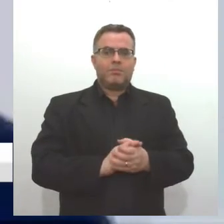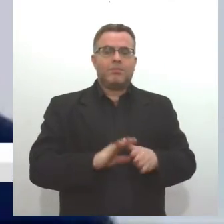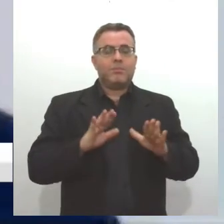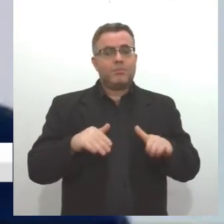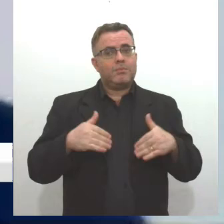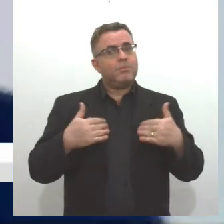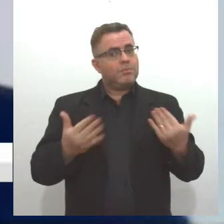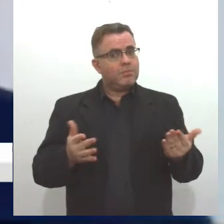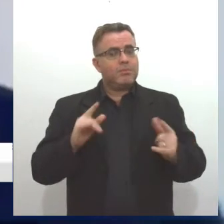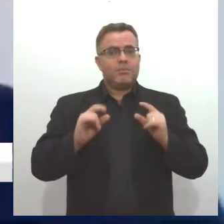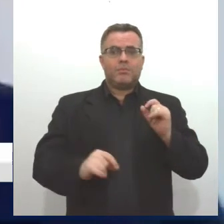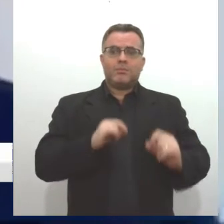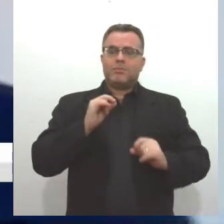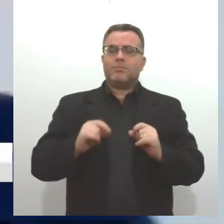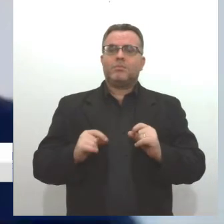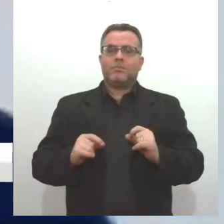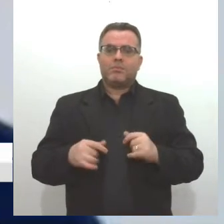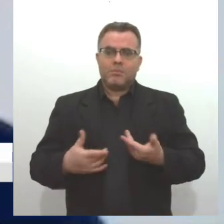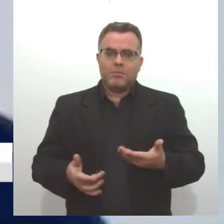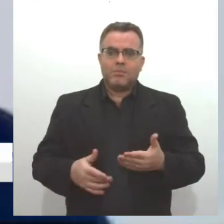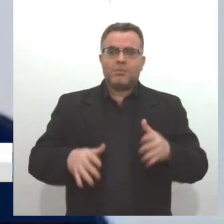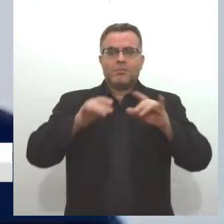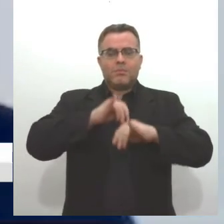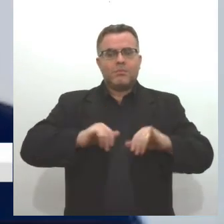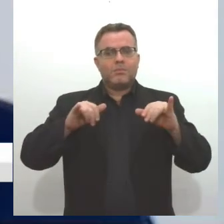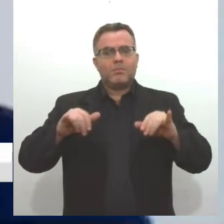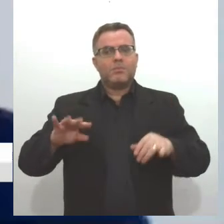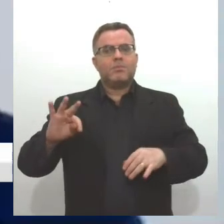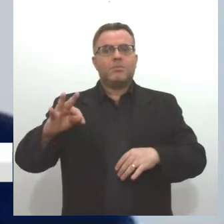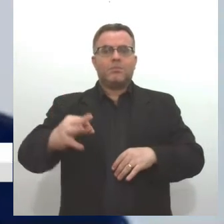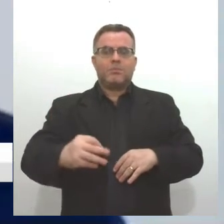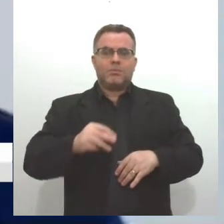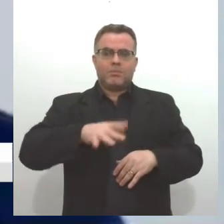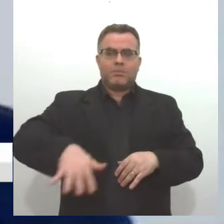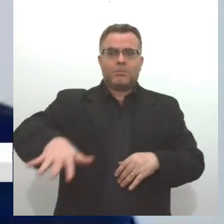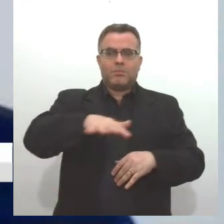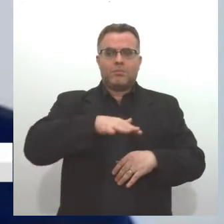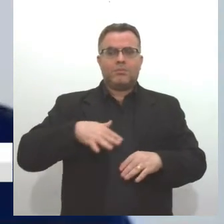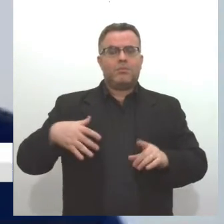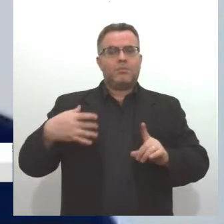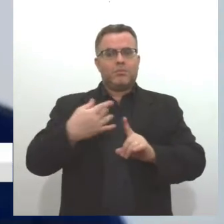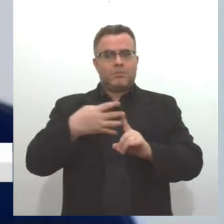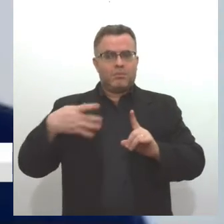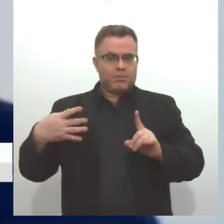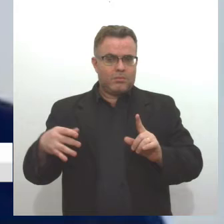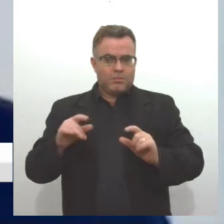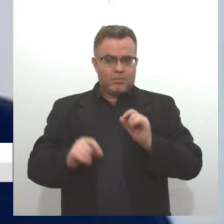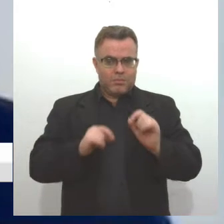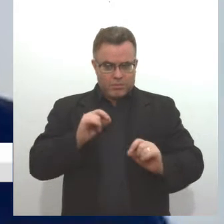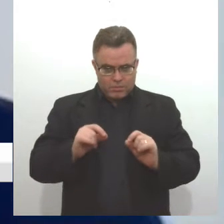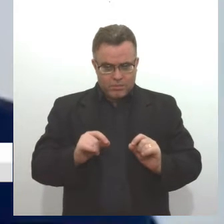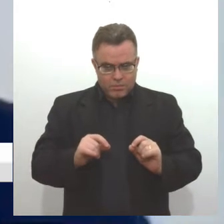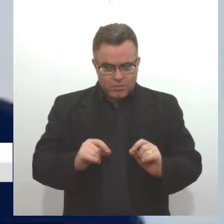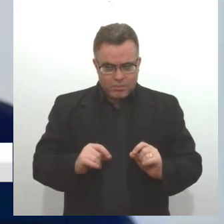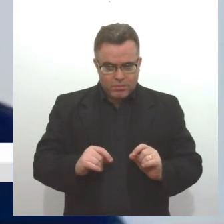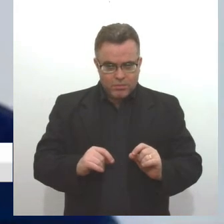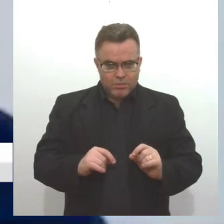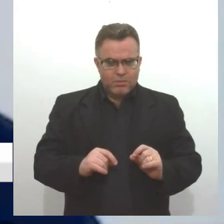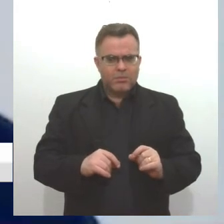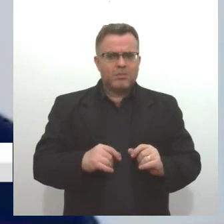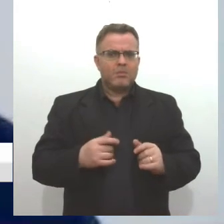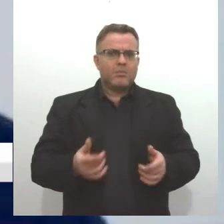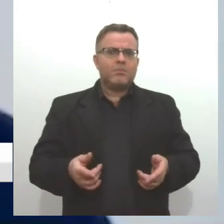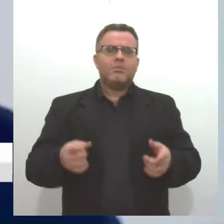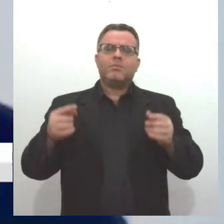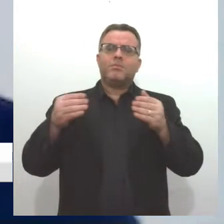É importante falar para a população LGBT, primeiro que eu venho da auto-organização, então eu acho que o mecanismo